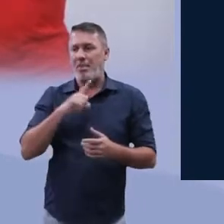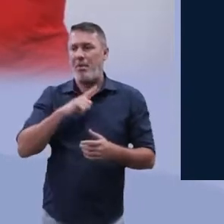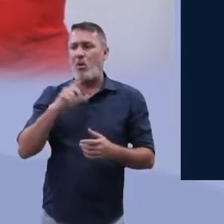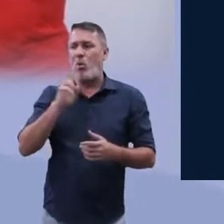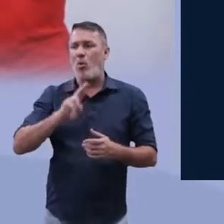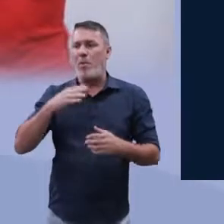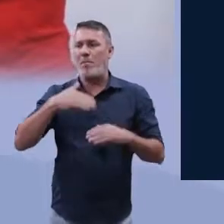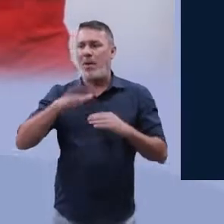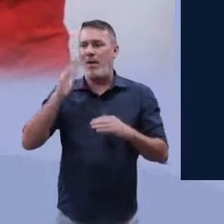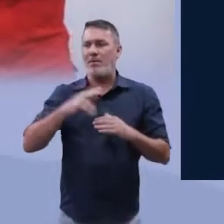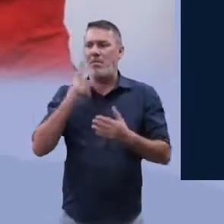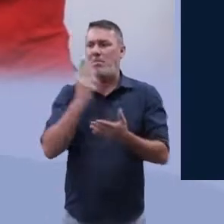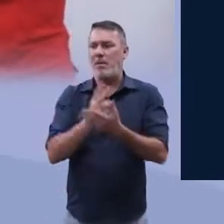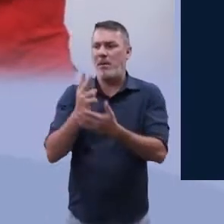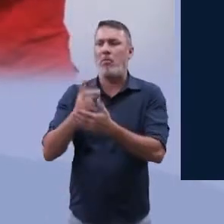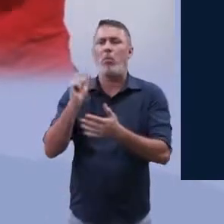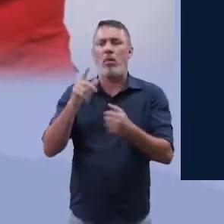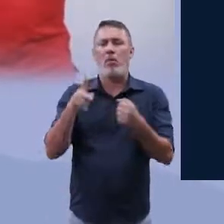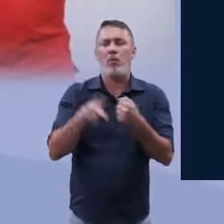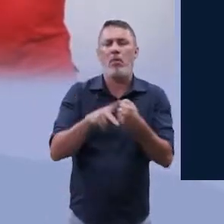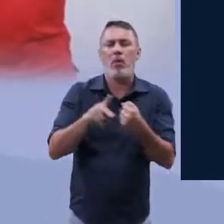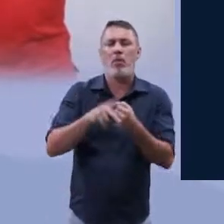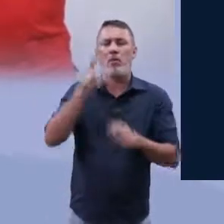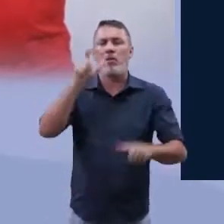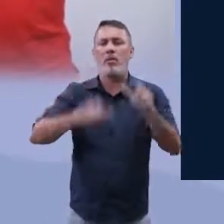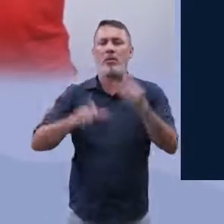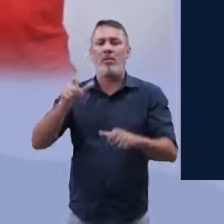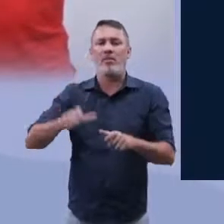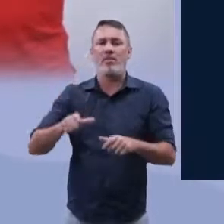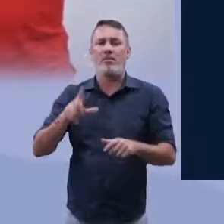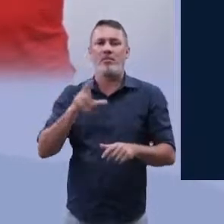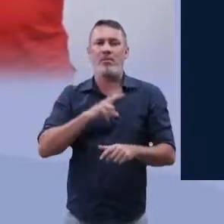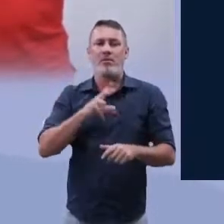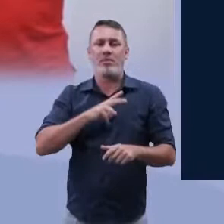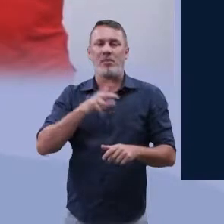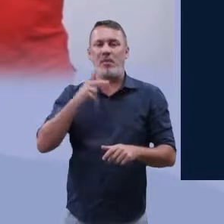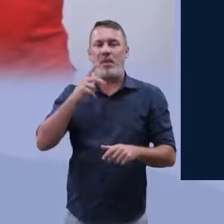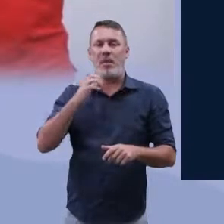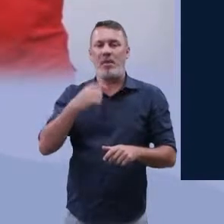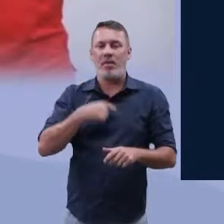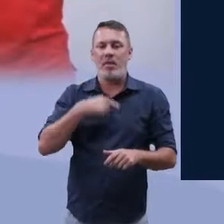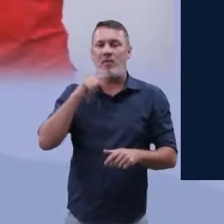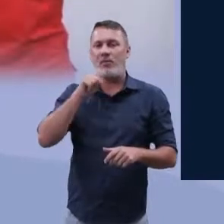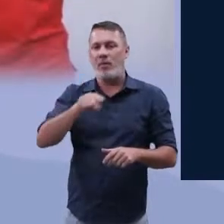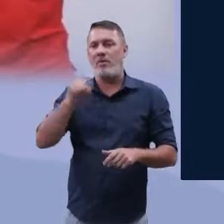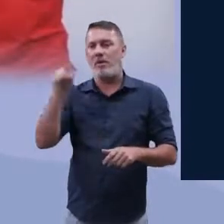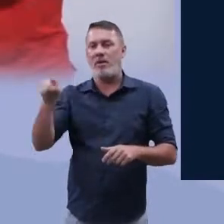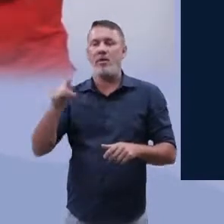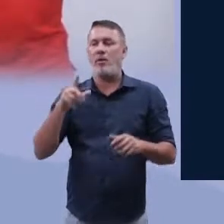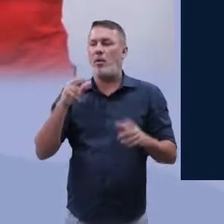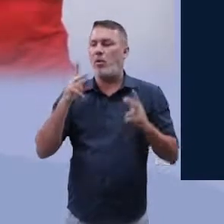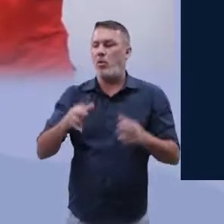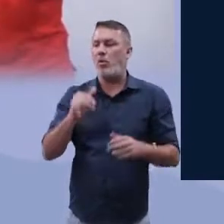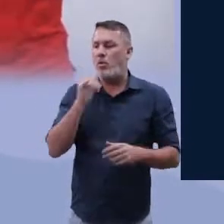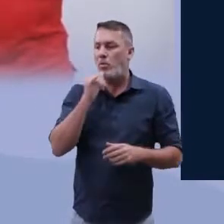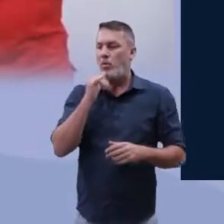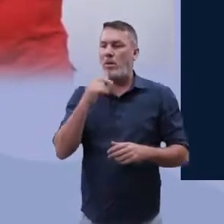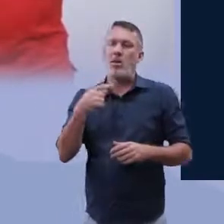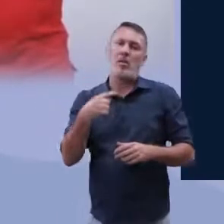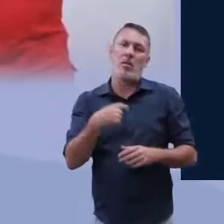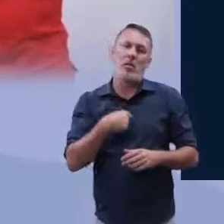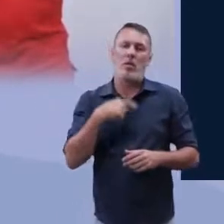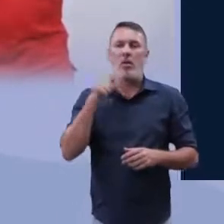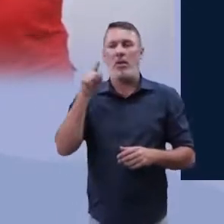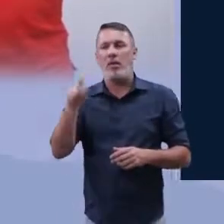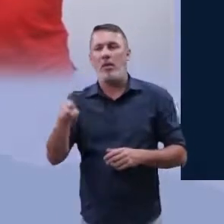mesmo para todos os pronomes pessoais. Tá, João? O que isso quer dizer? Se mantém o mesmo para todos os pronomes pessoais. Não importa se você falar